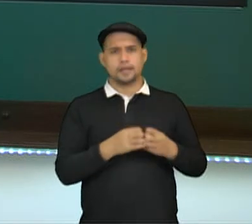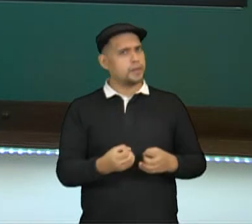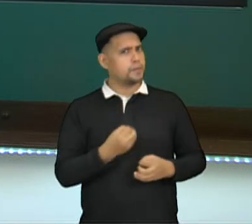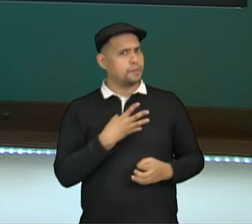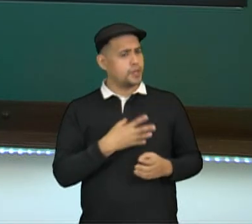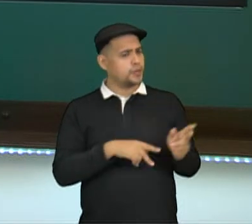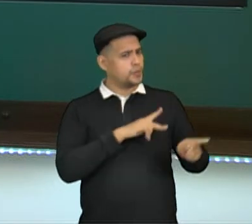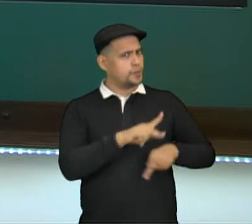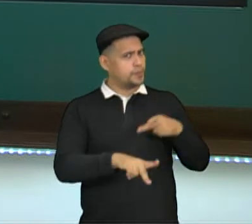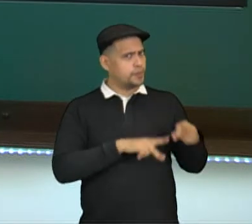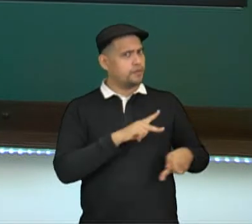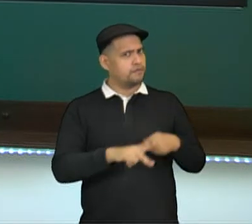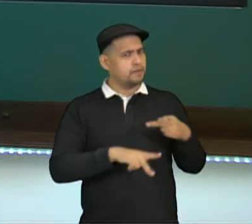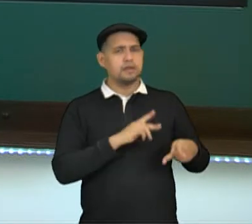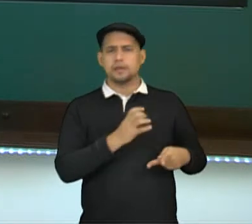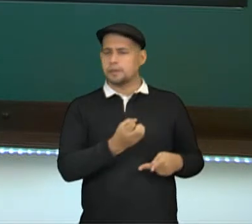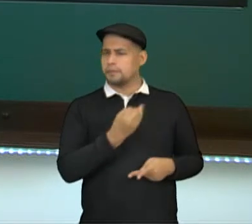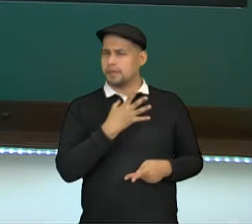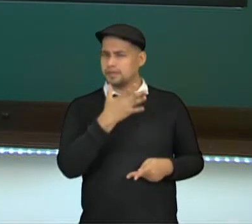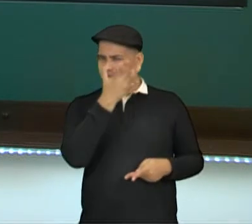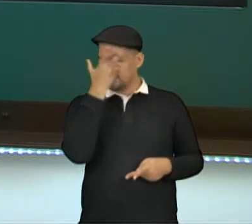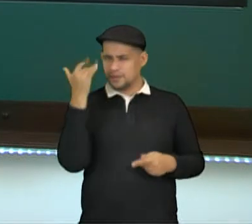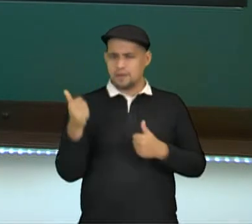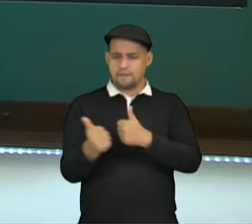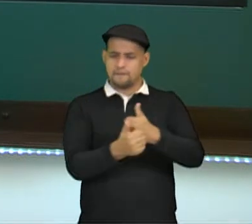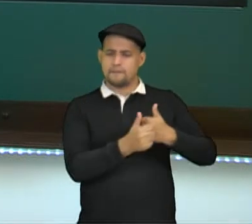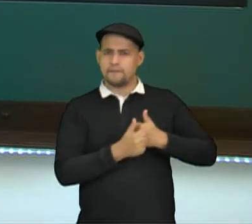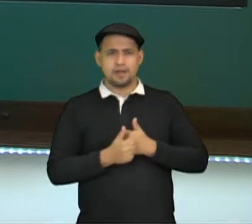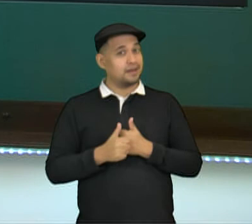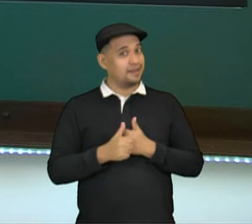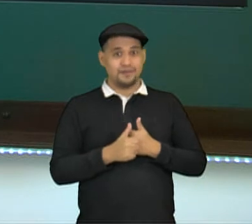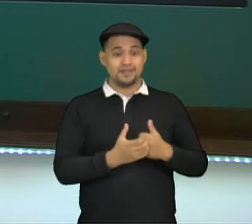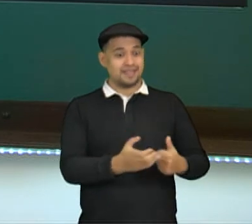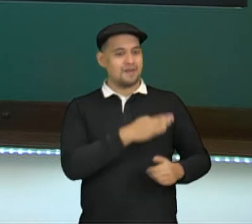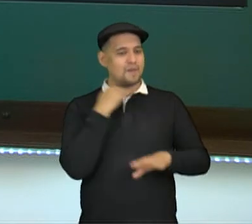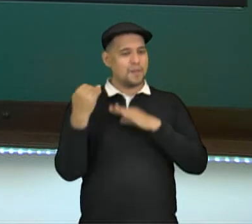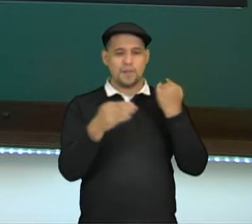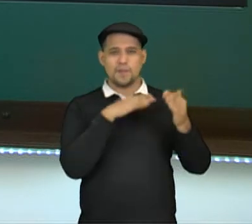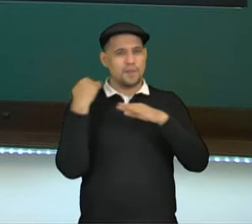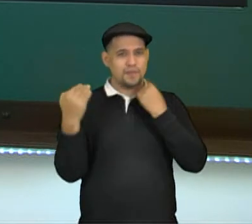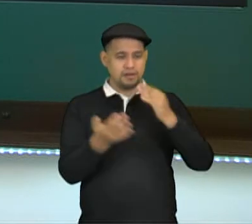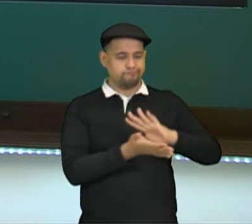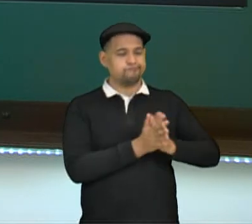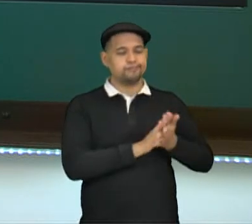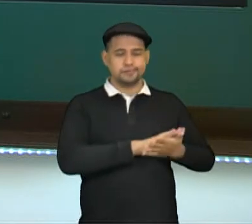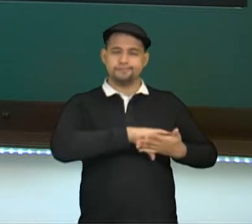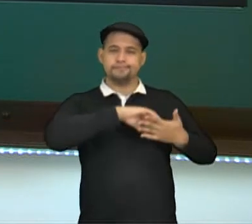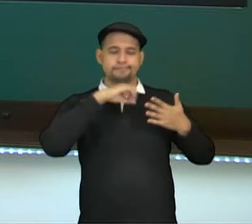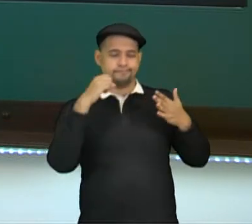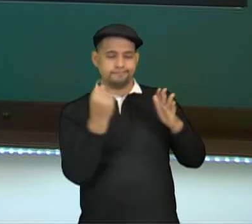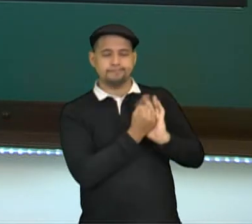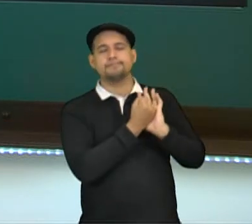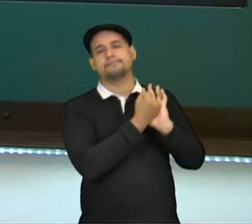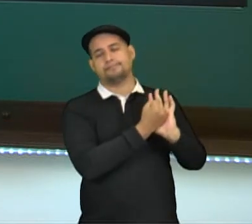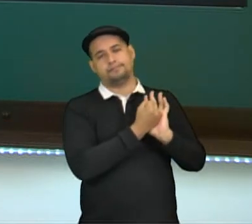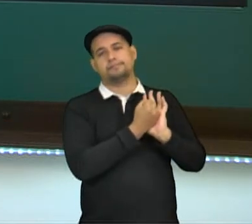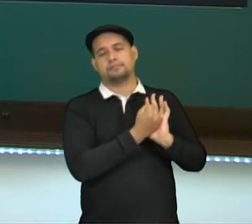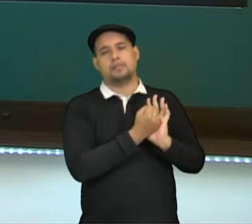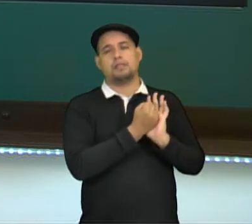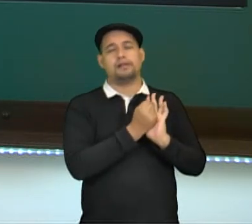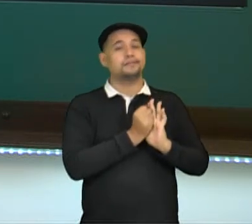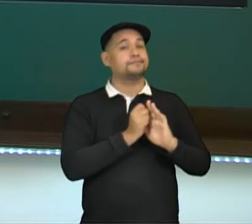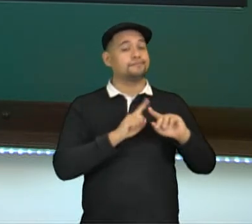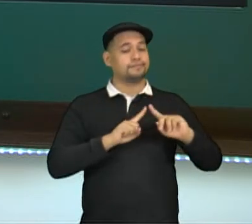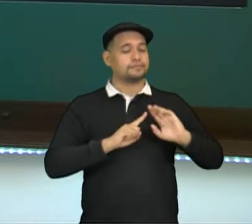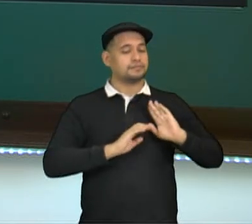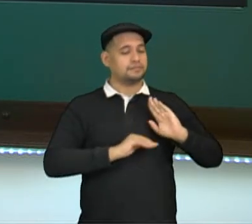população? Queriam bem das pessoas à sua volta? Não, eles queriam morte e destruição. E, infelizmente, são as marcas da história que ficam. Tanto é que depois de tudo